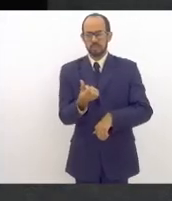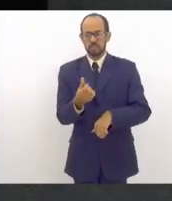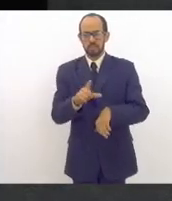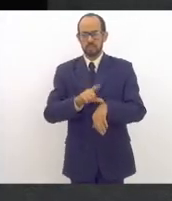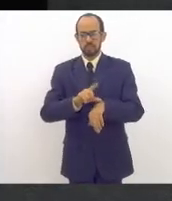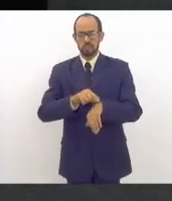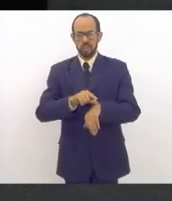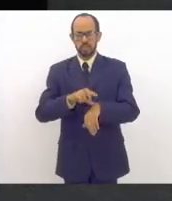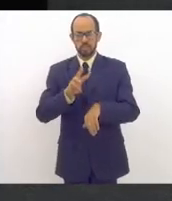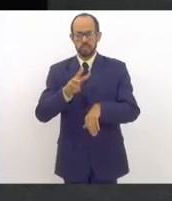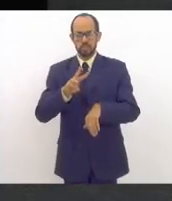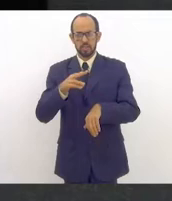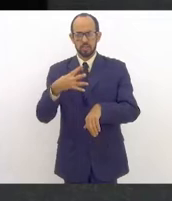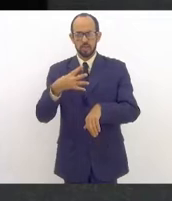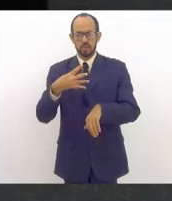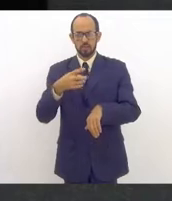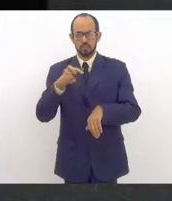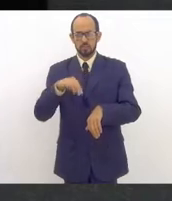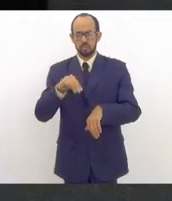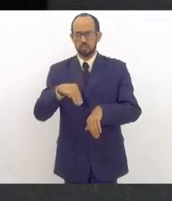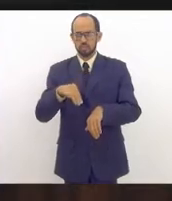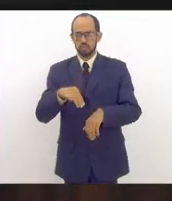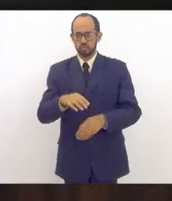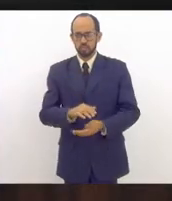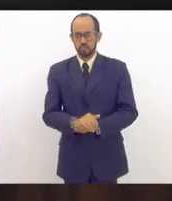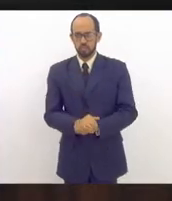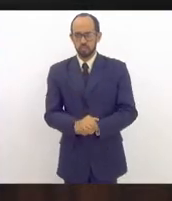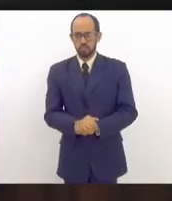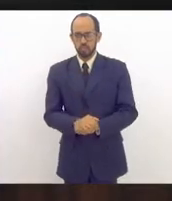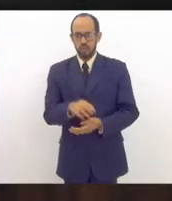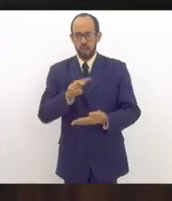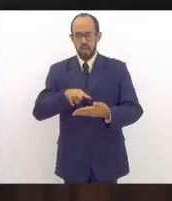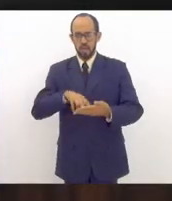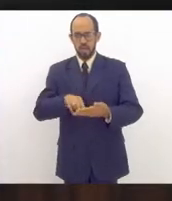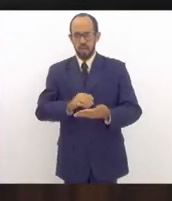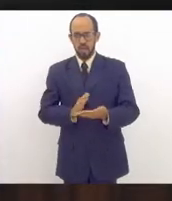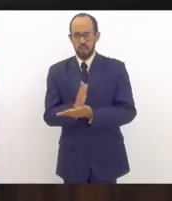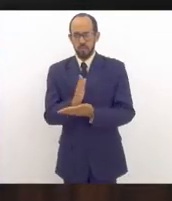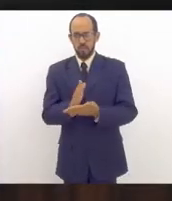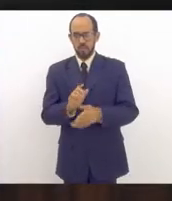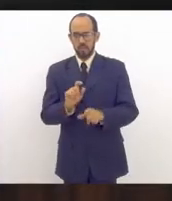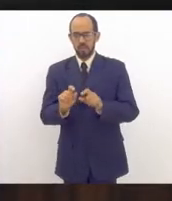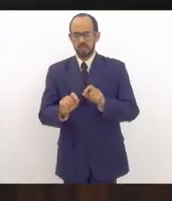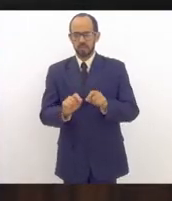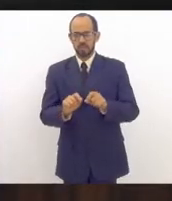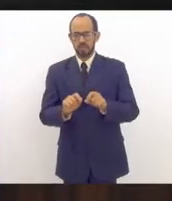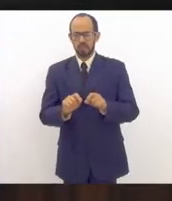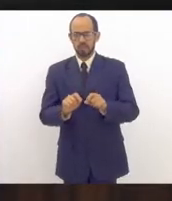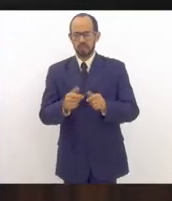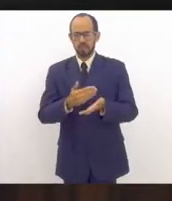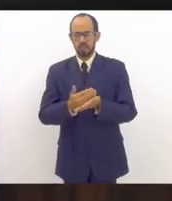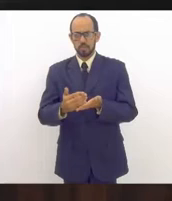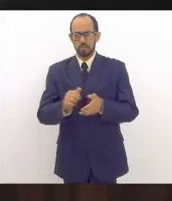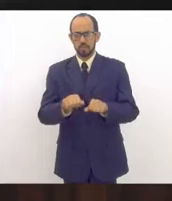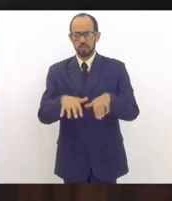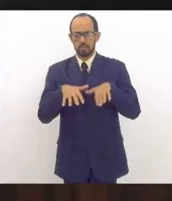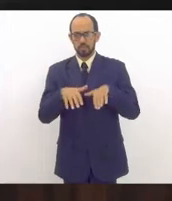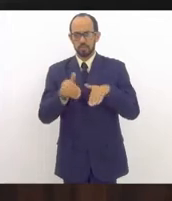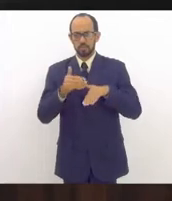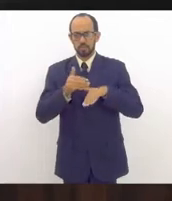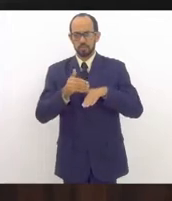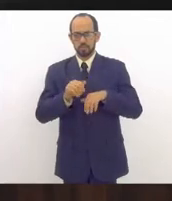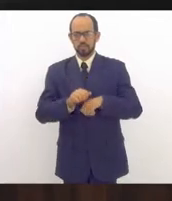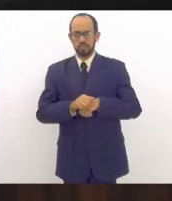e 34 minutos lida e aprovada a ata passa-se ao expediente Inicial